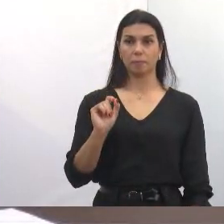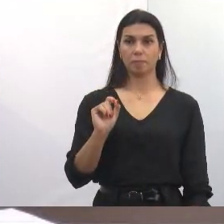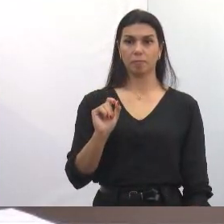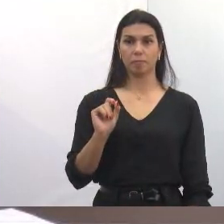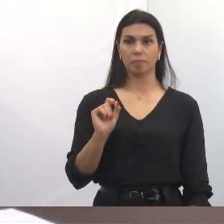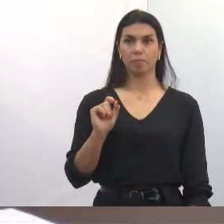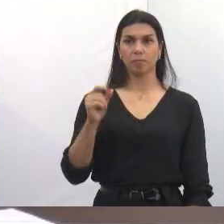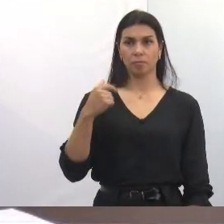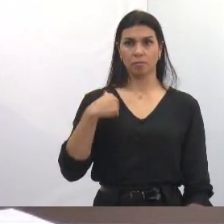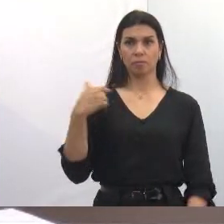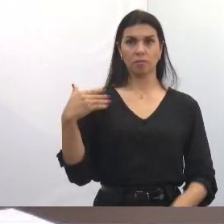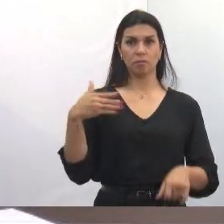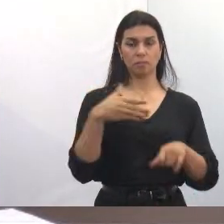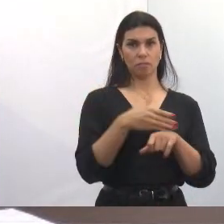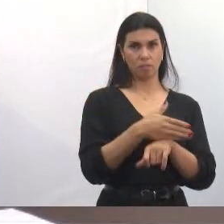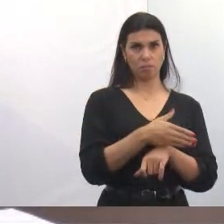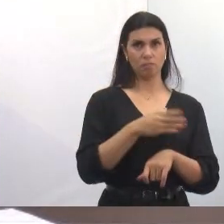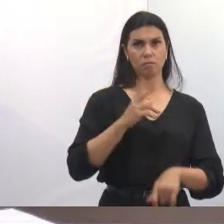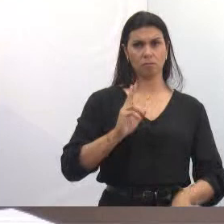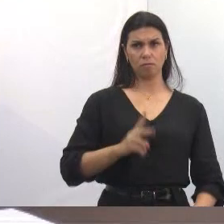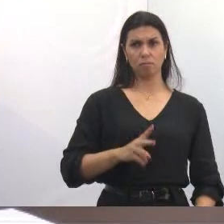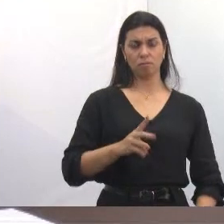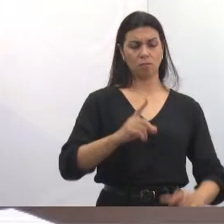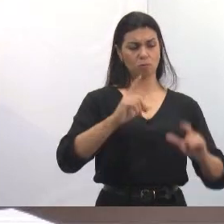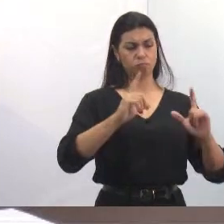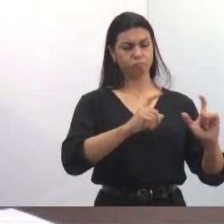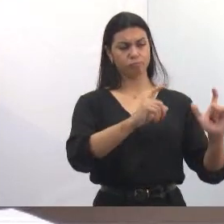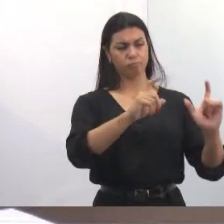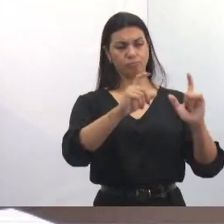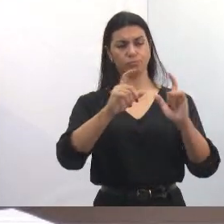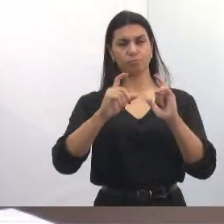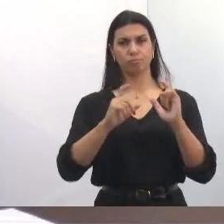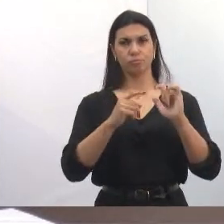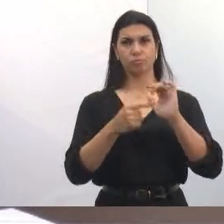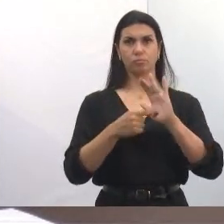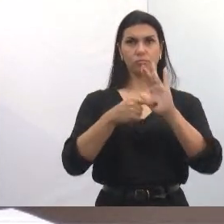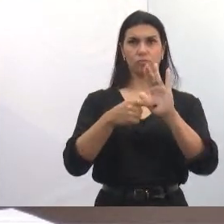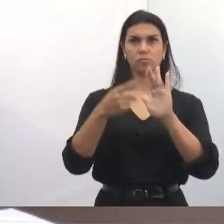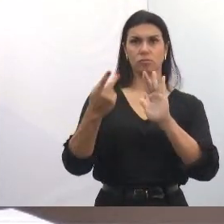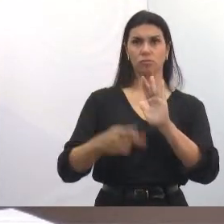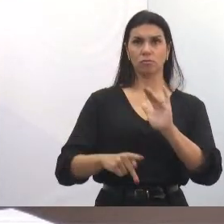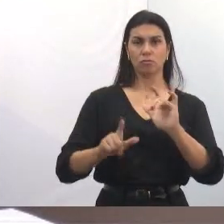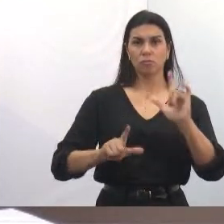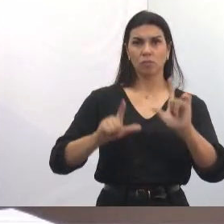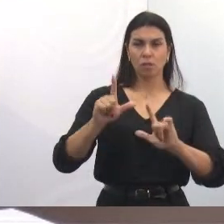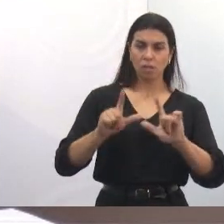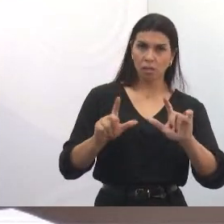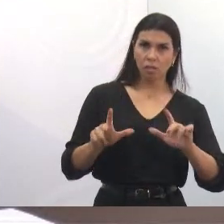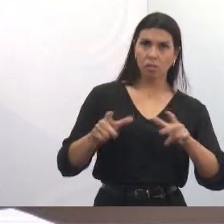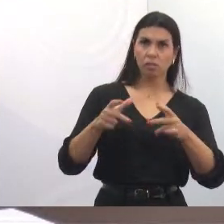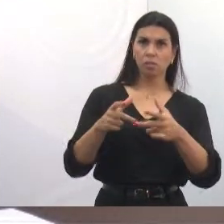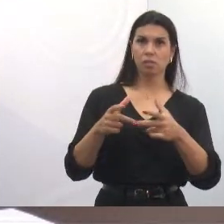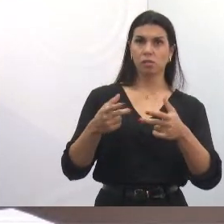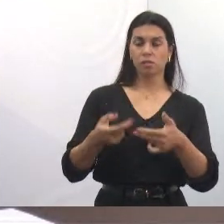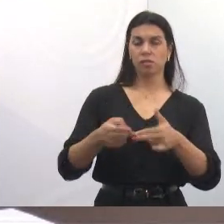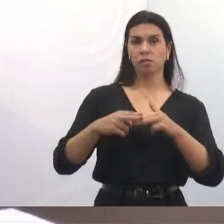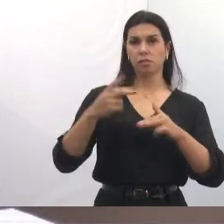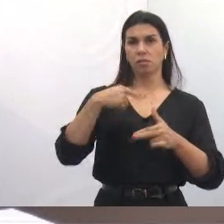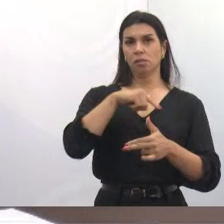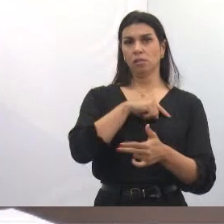verem. Eu vou no Jardim Veranejal direto, certo? Tiro foto lá, mostro aqui na TV Câmara. E a gente está aí para